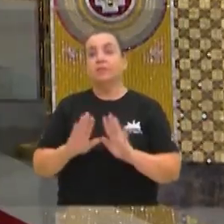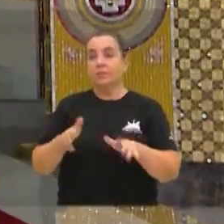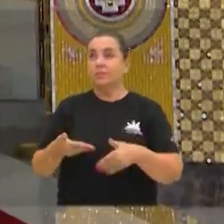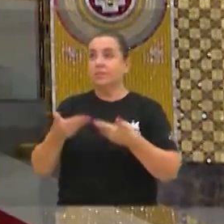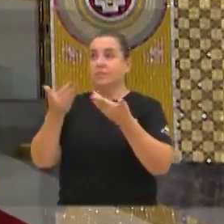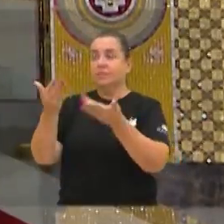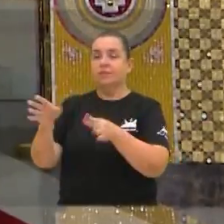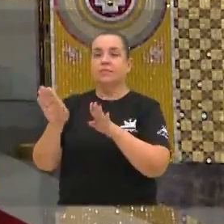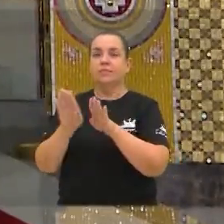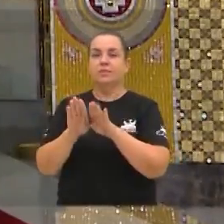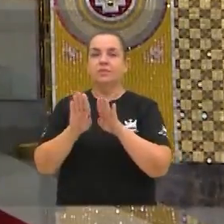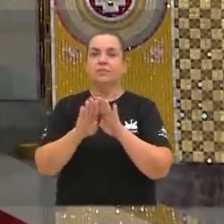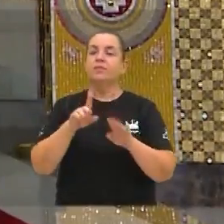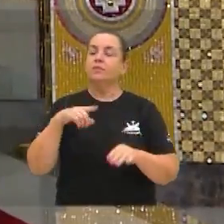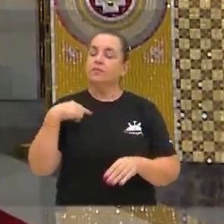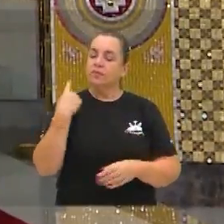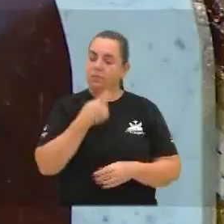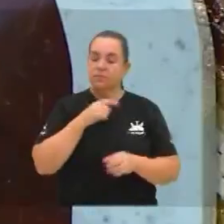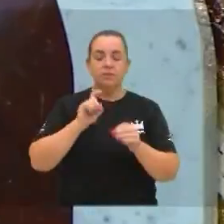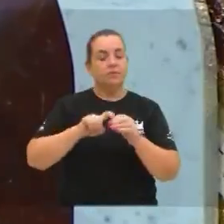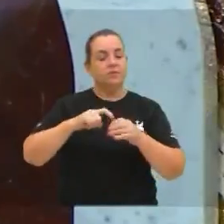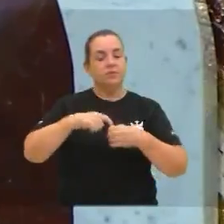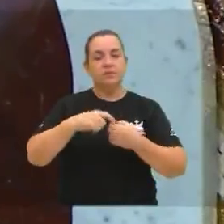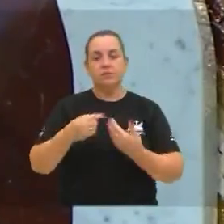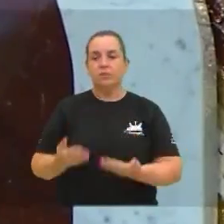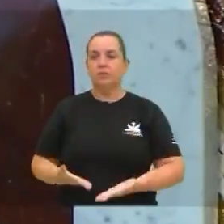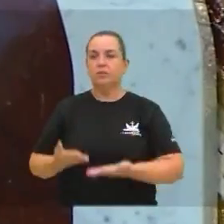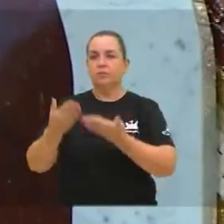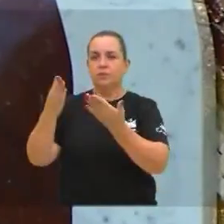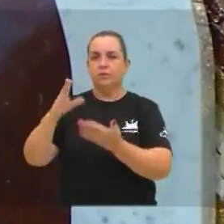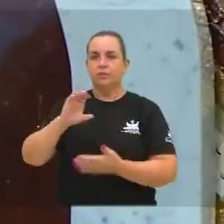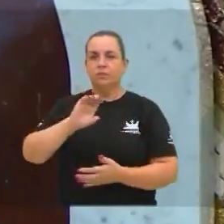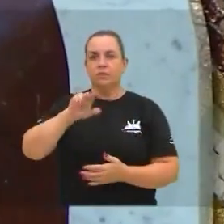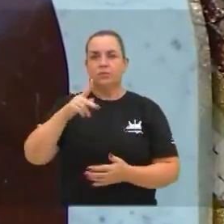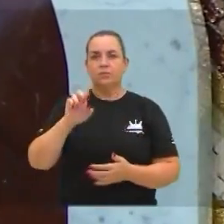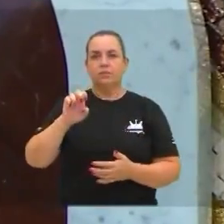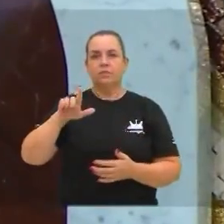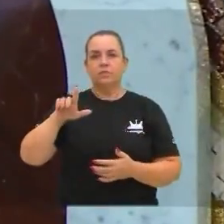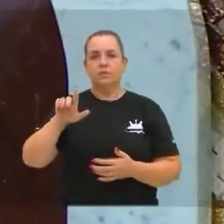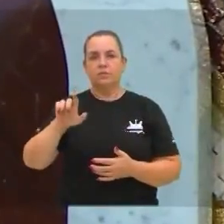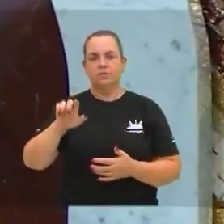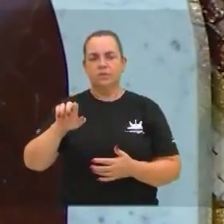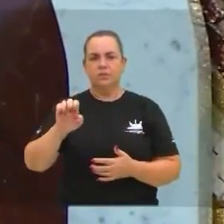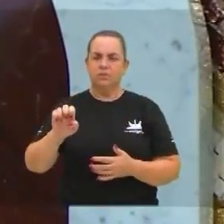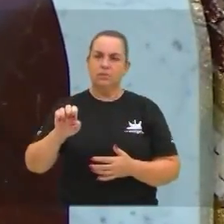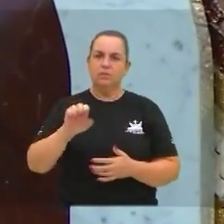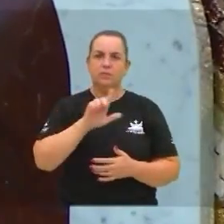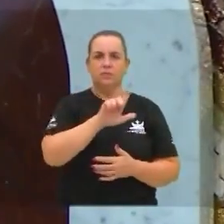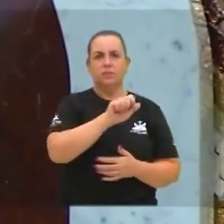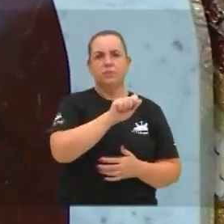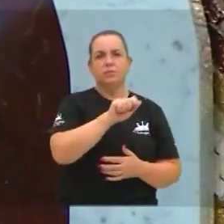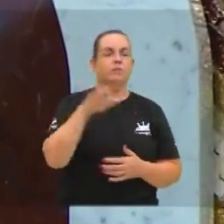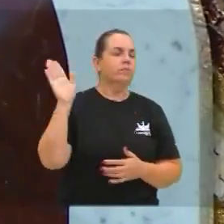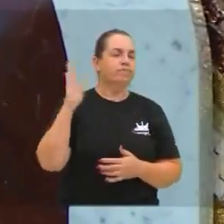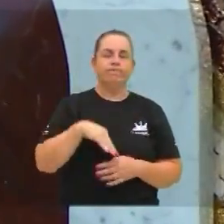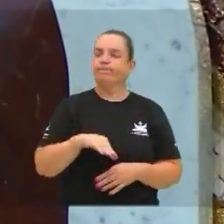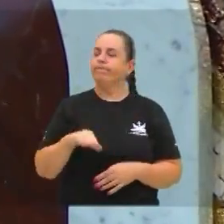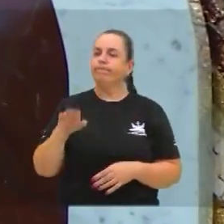Coloquemos também nossos associados: Shelley Menezes Gonçalves, Lauro de Freitas,